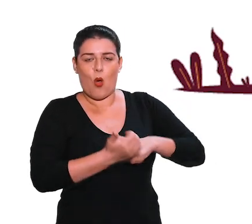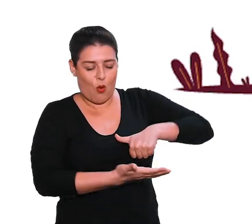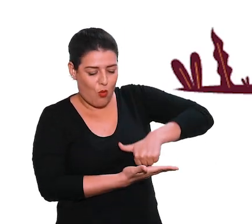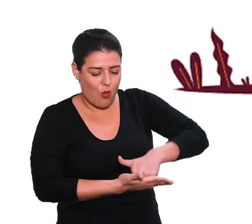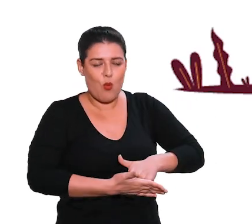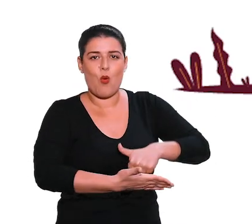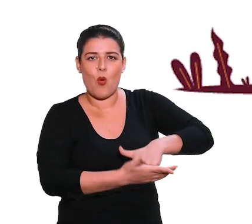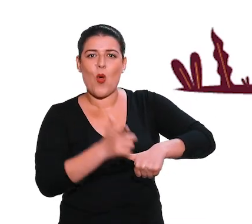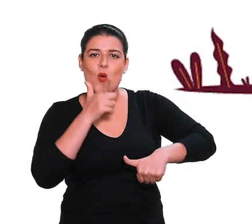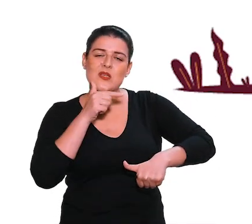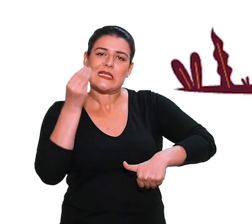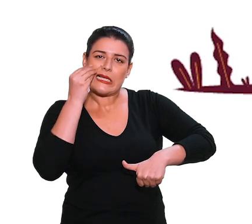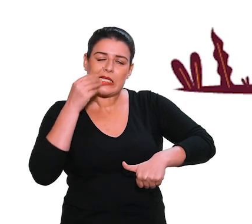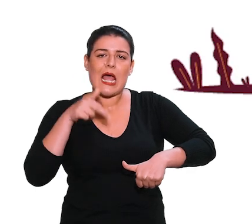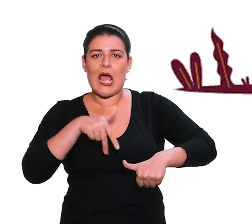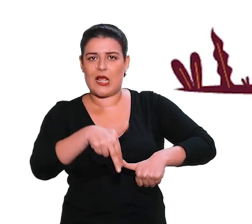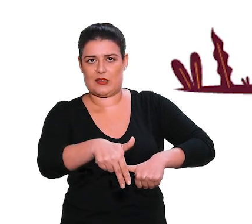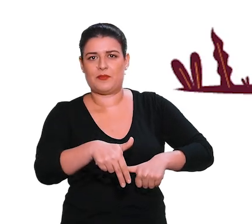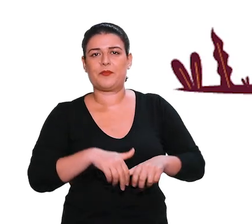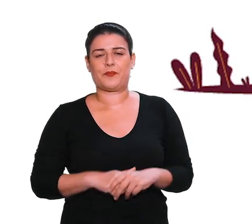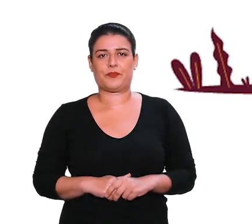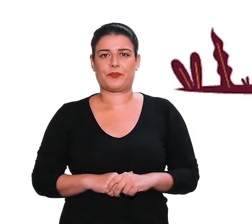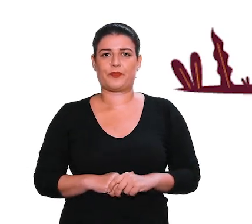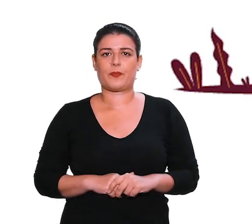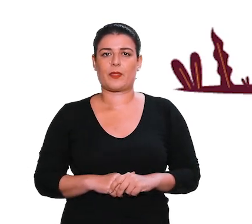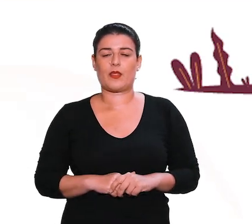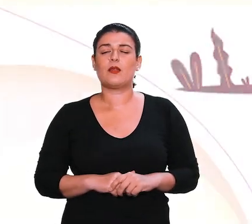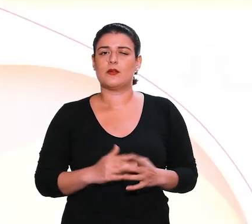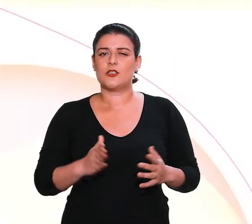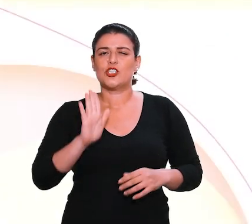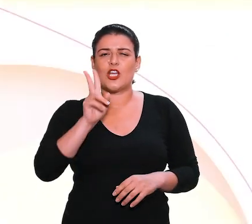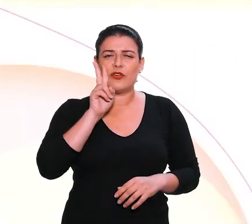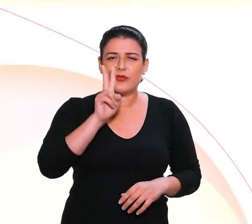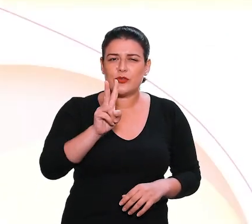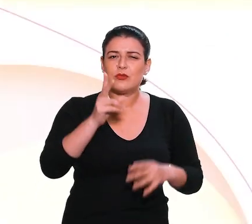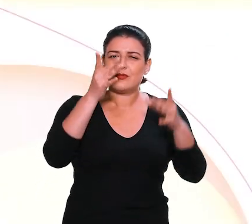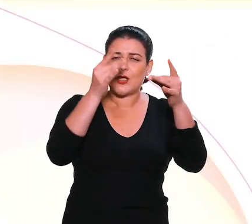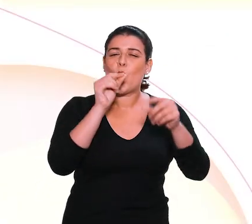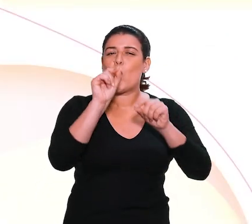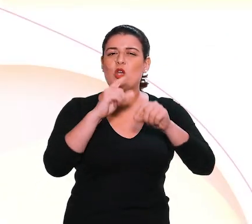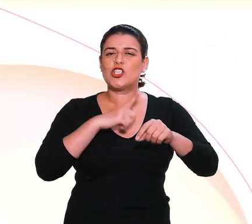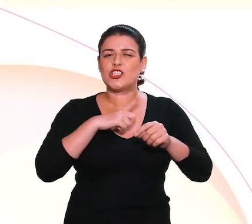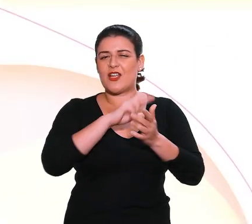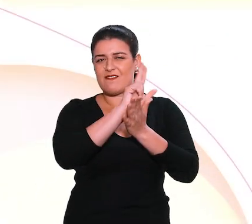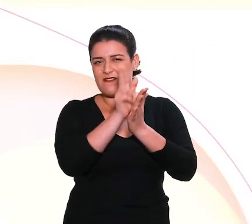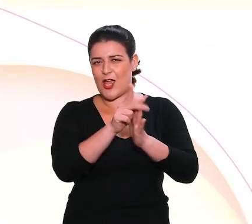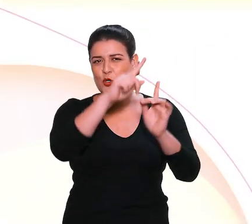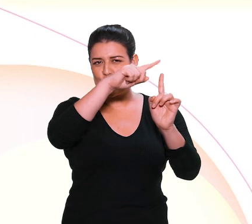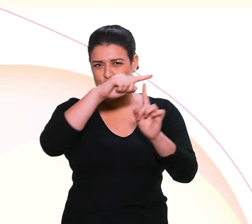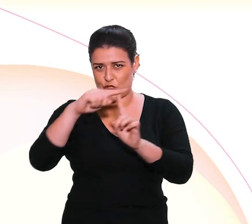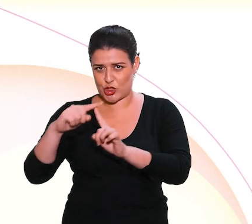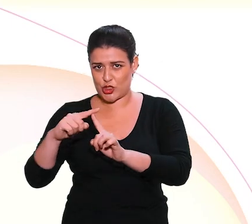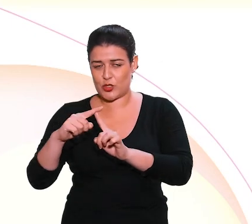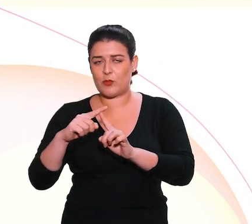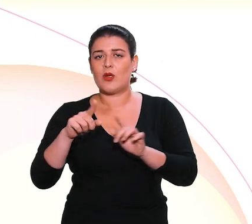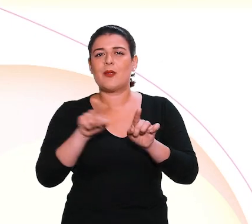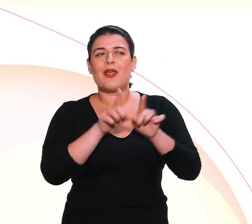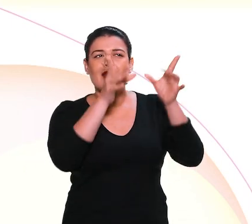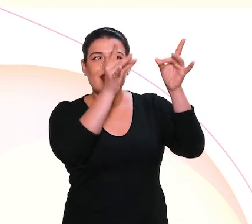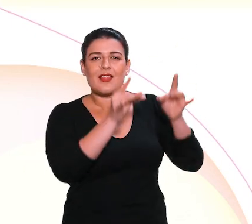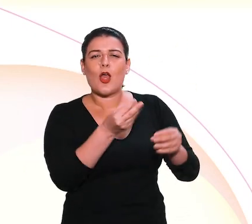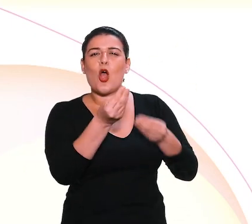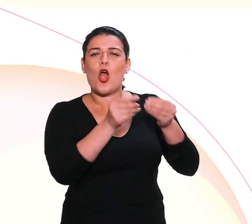para o paciente tentar deambular. Beleza, agora que a gente já viu um pouquinho sobre as amputações, vamos tentar entender quais são as particularidades